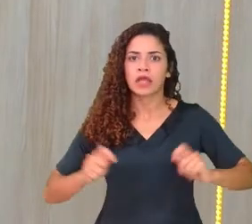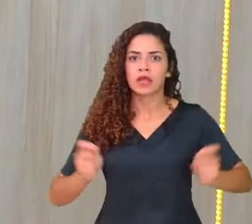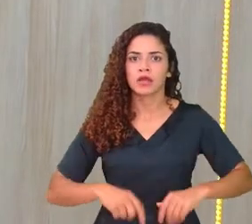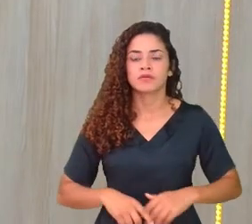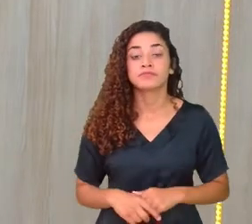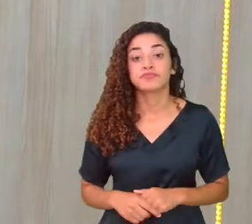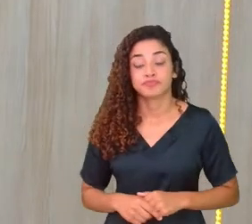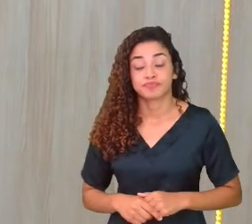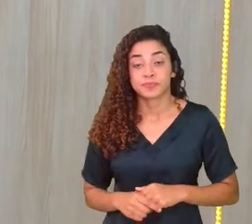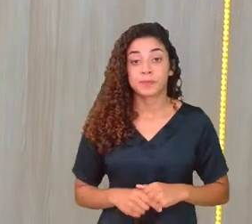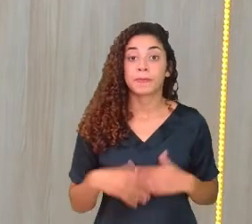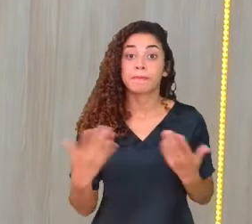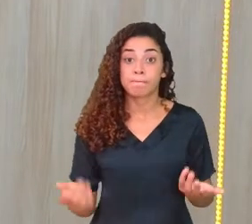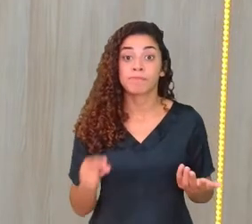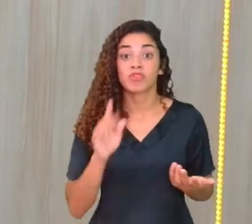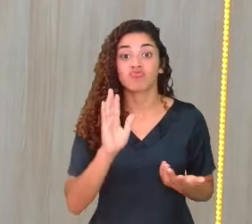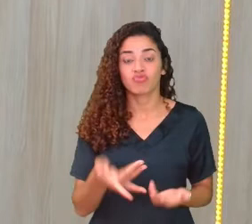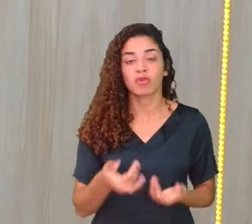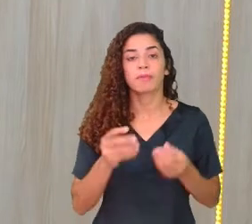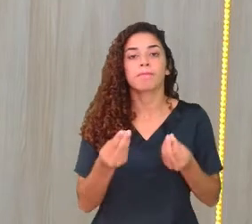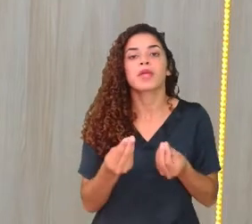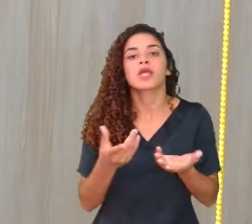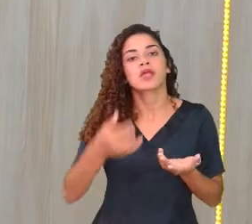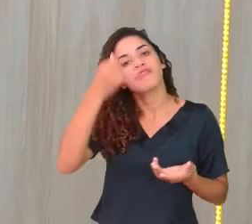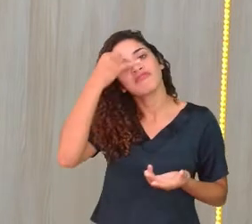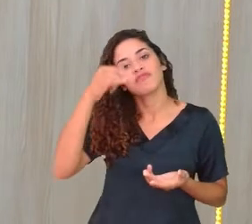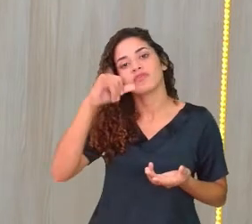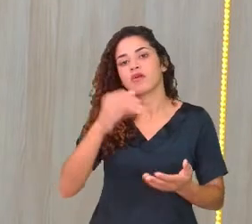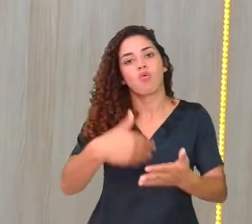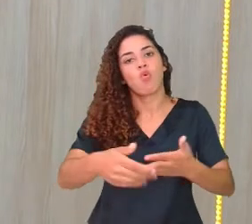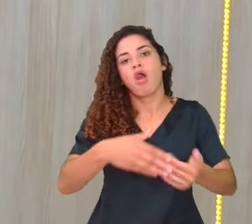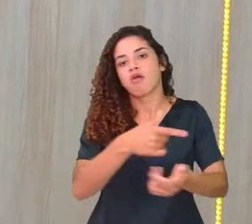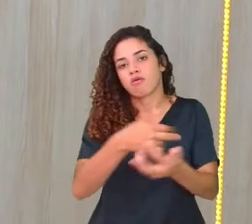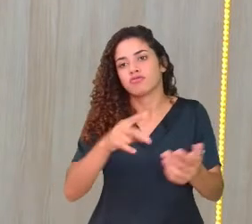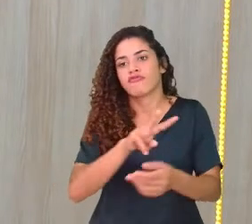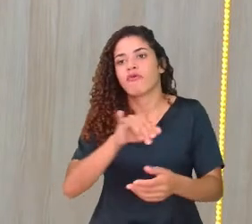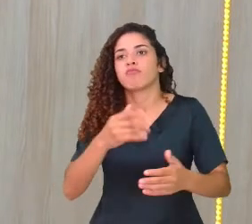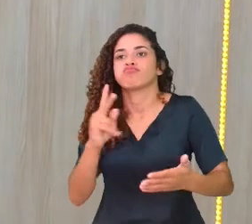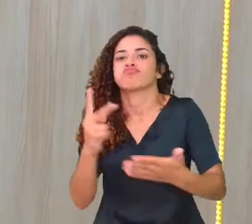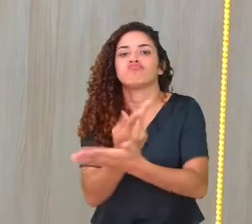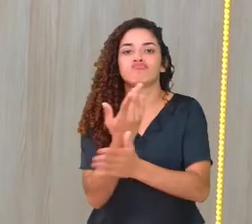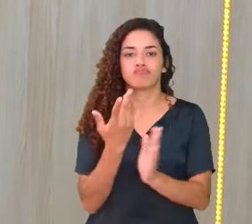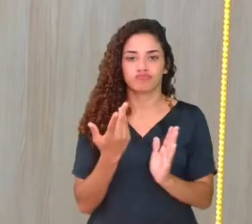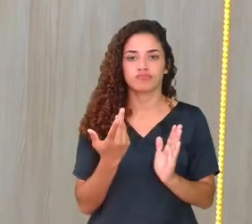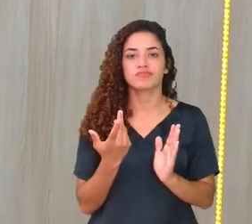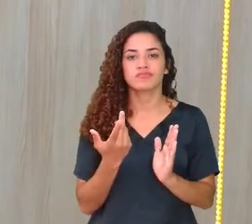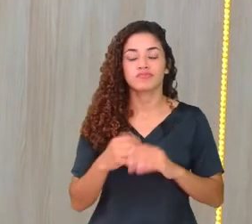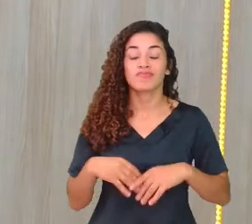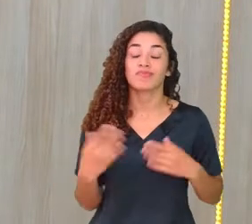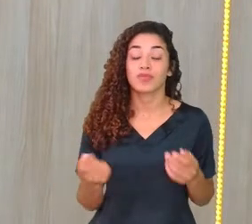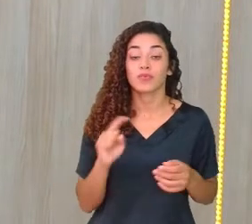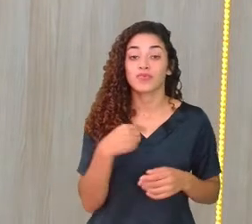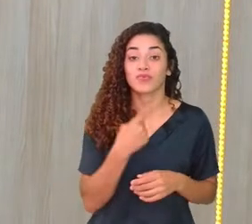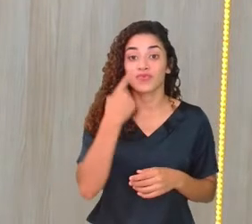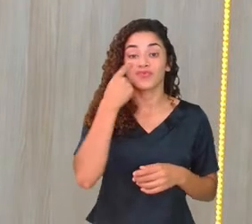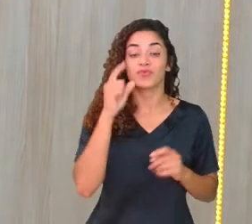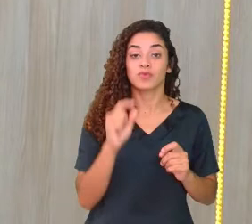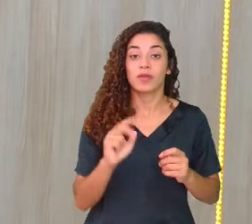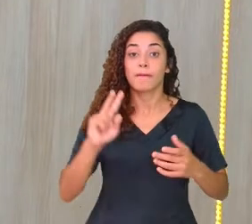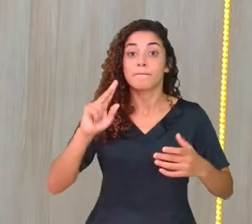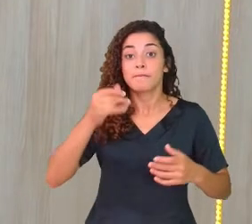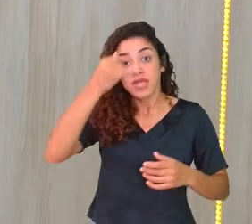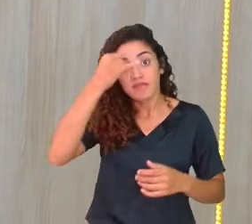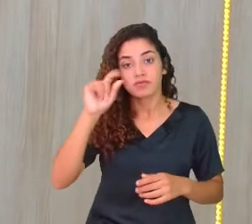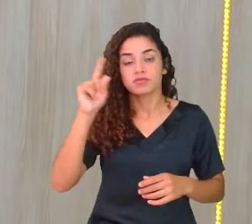ultrassonografia da mama, então já para prevenir qualquer coisa que possa acontecer. Nós já vimos aqui que a prevenção